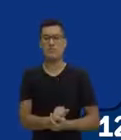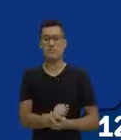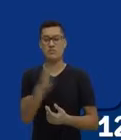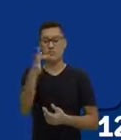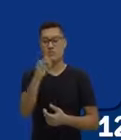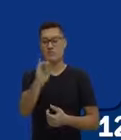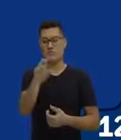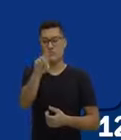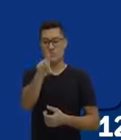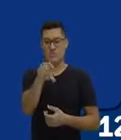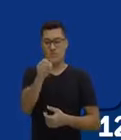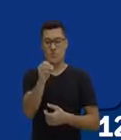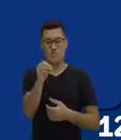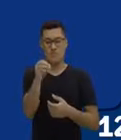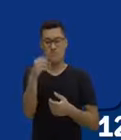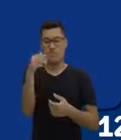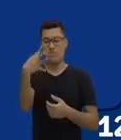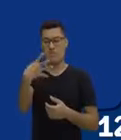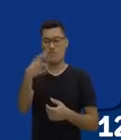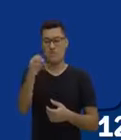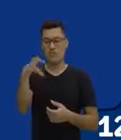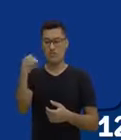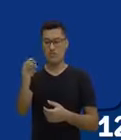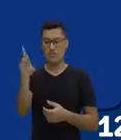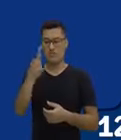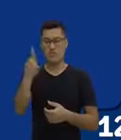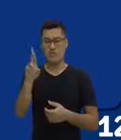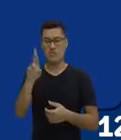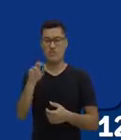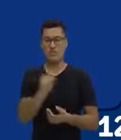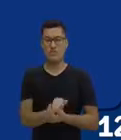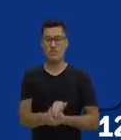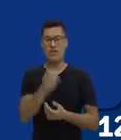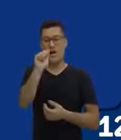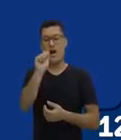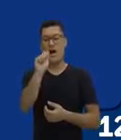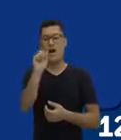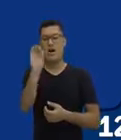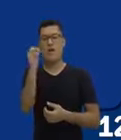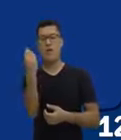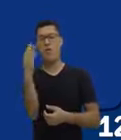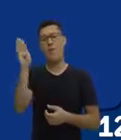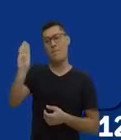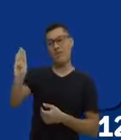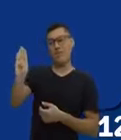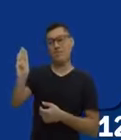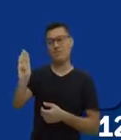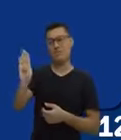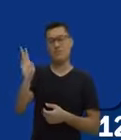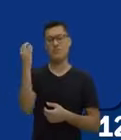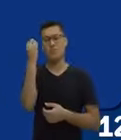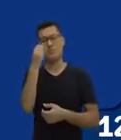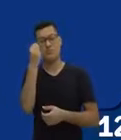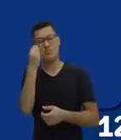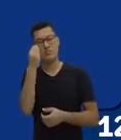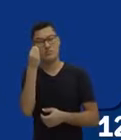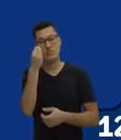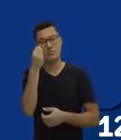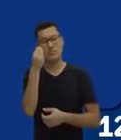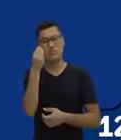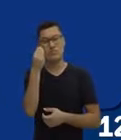gastar 400 reais, pessoal. Então já analisa, isso é A ou é B? Eu sei que tu respondeu B aí, né? Porque Eu ouvi. Também ouvi